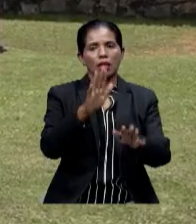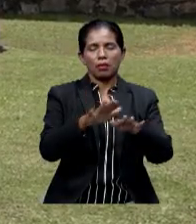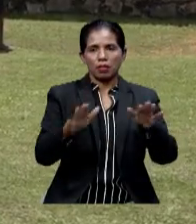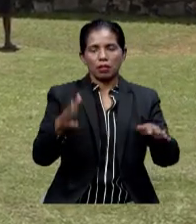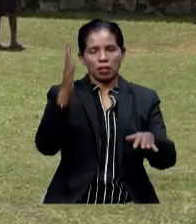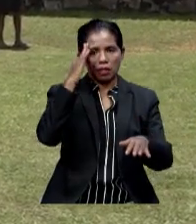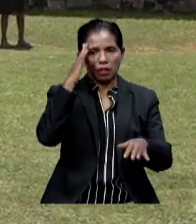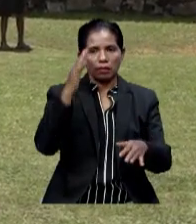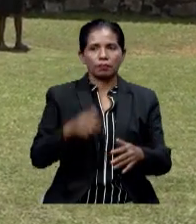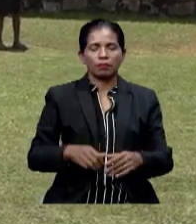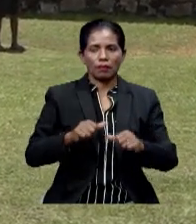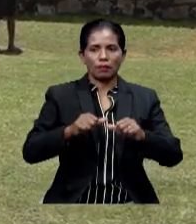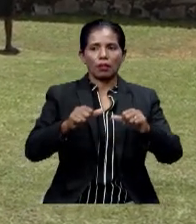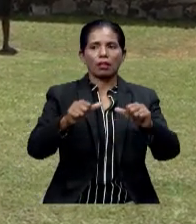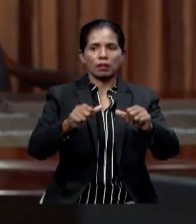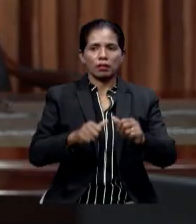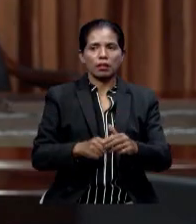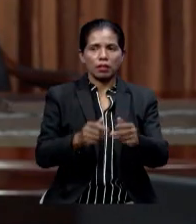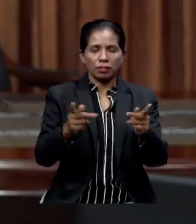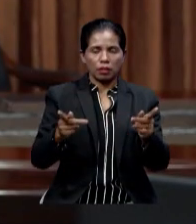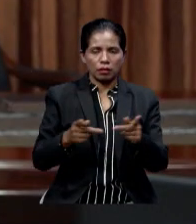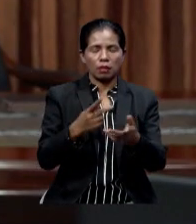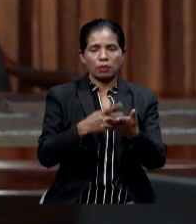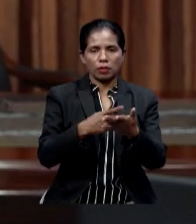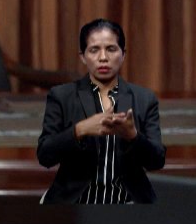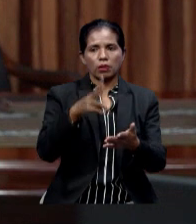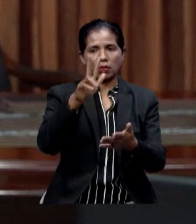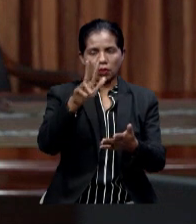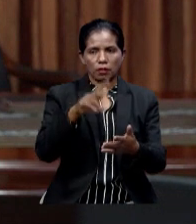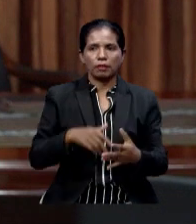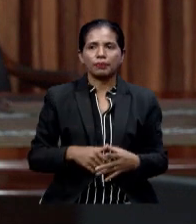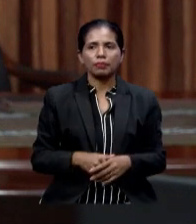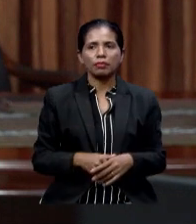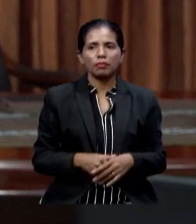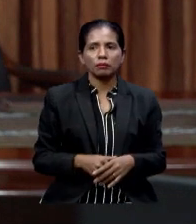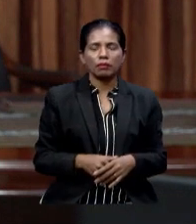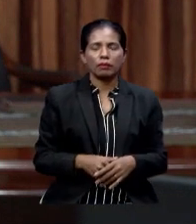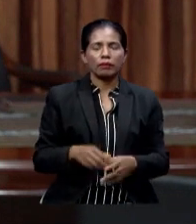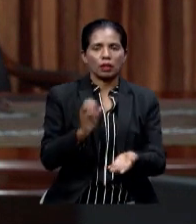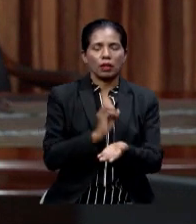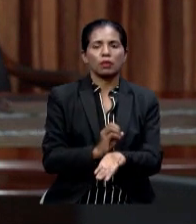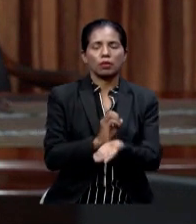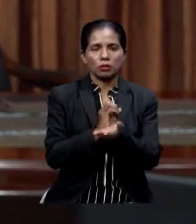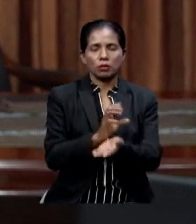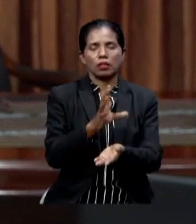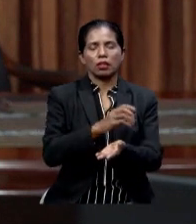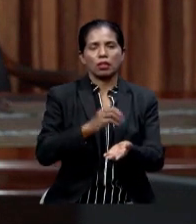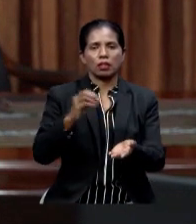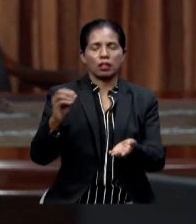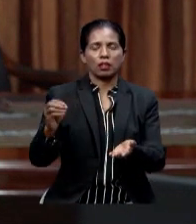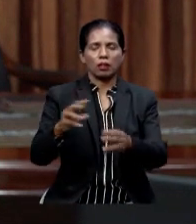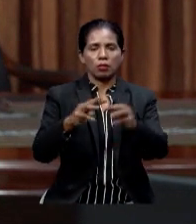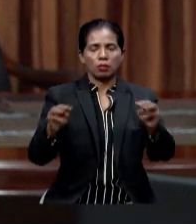conhecimento. Sim, continua a fazer um projeto todo, né? E a Raioa, e a Oikusi, depois e a